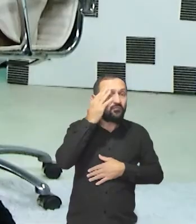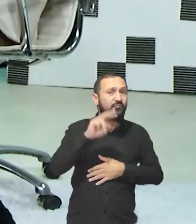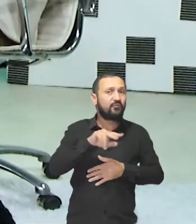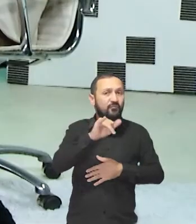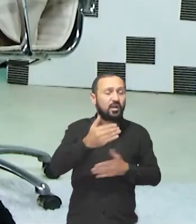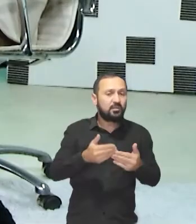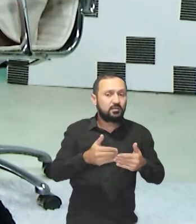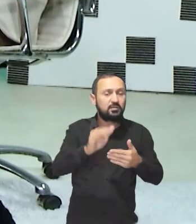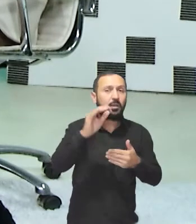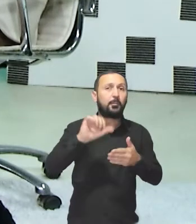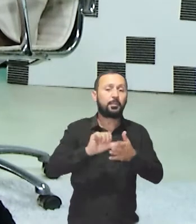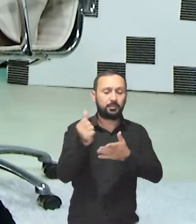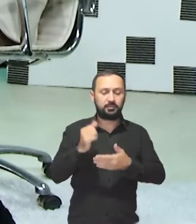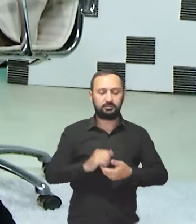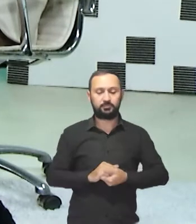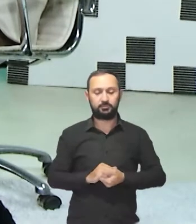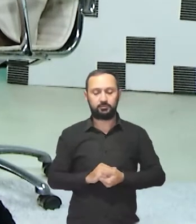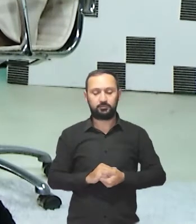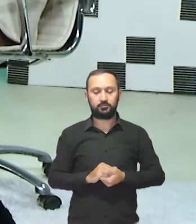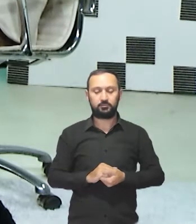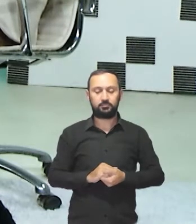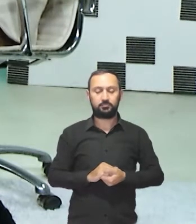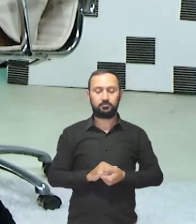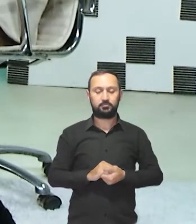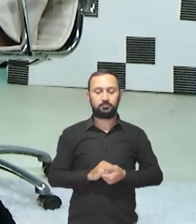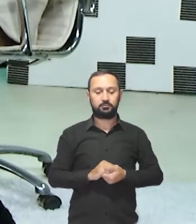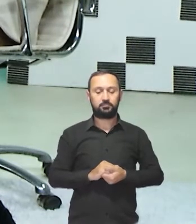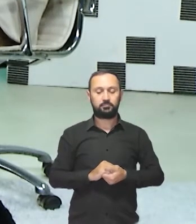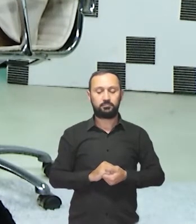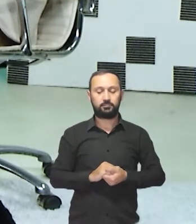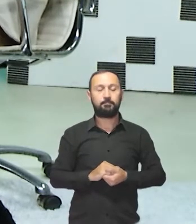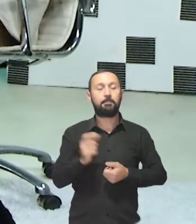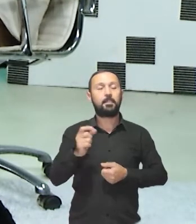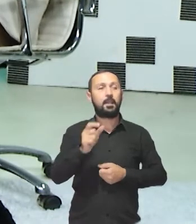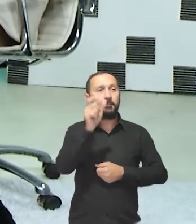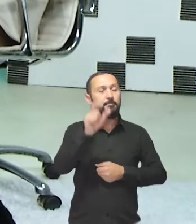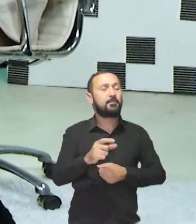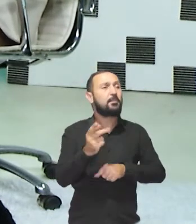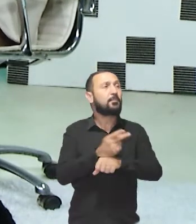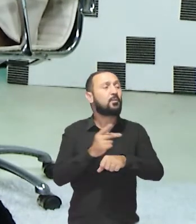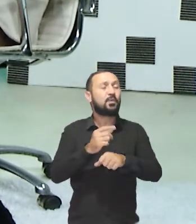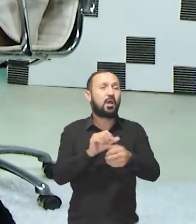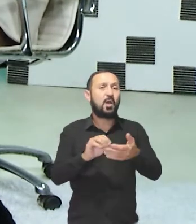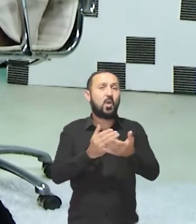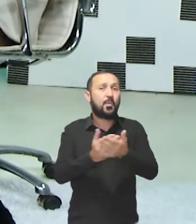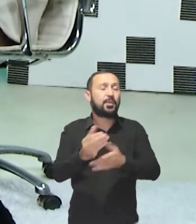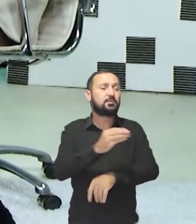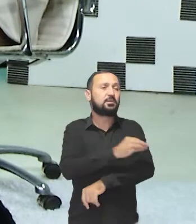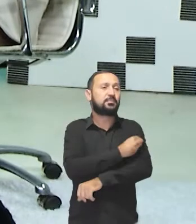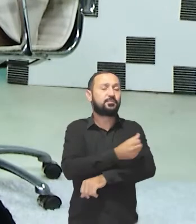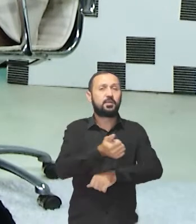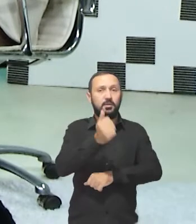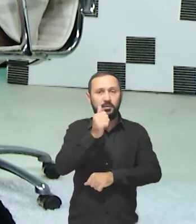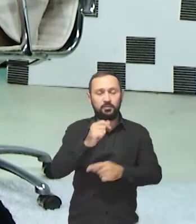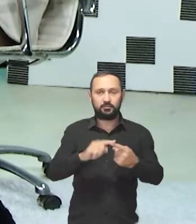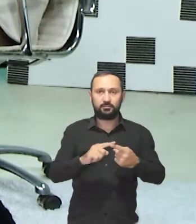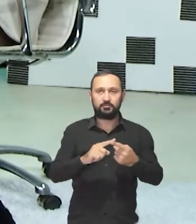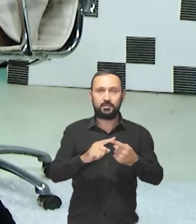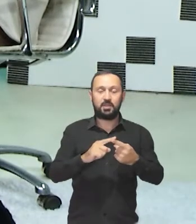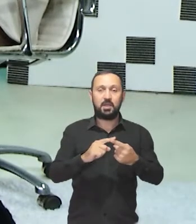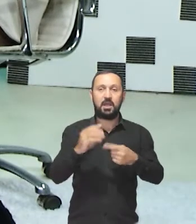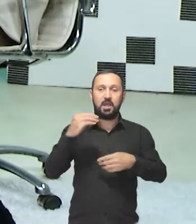vem, qual é o primeiro? Alcoolismo. Infelizmente, a pessoa vai buscar a fuga no álcool. Segundo, o álcool